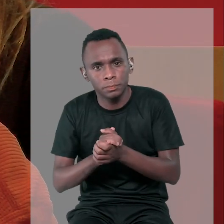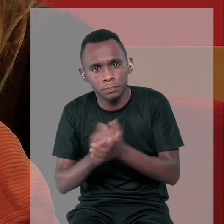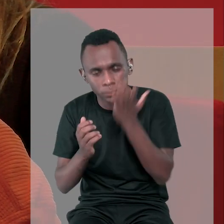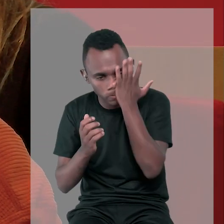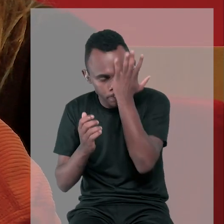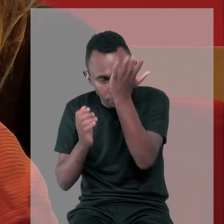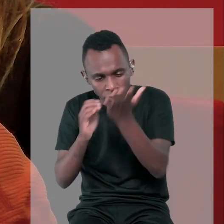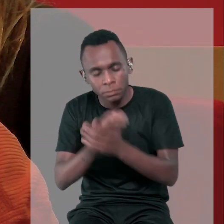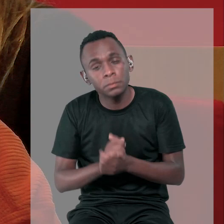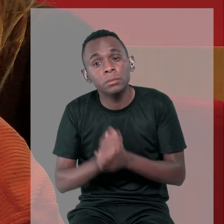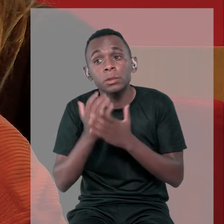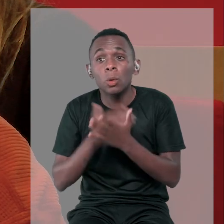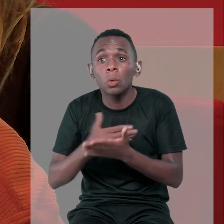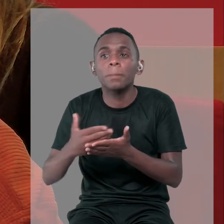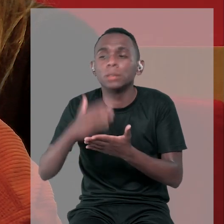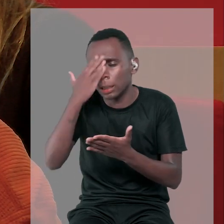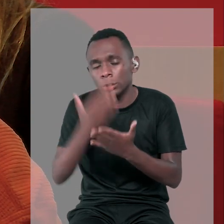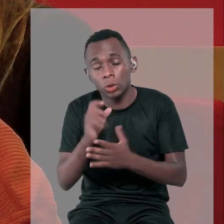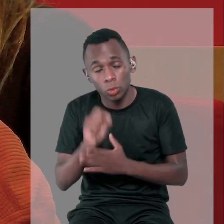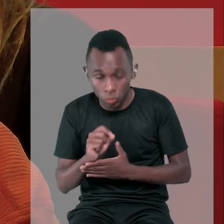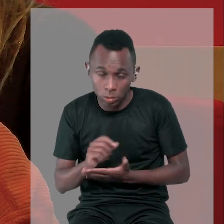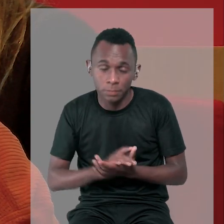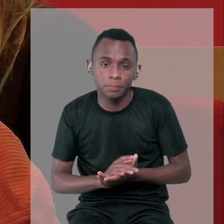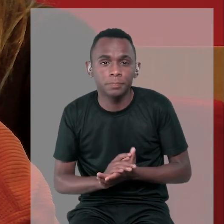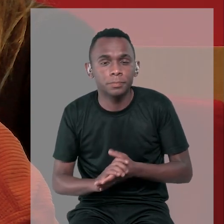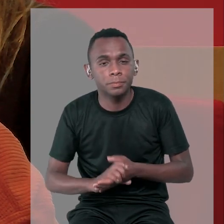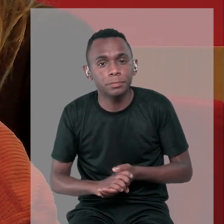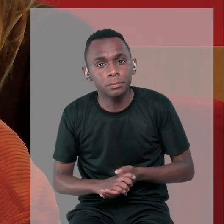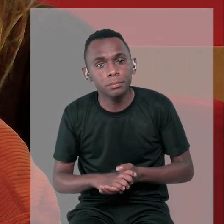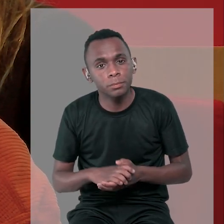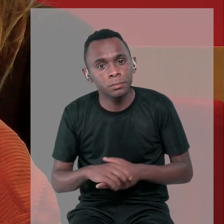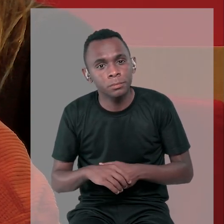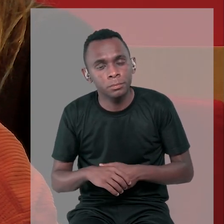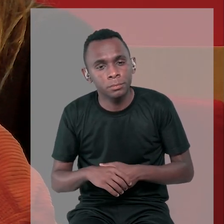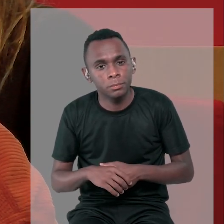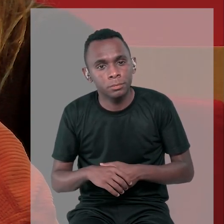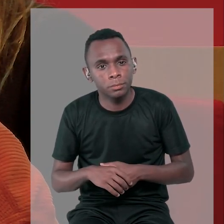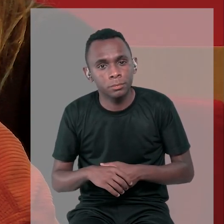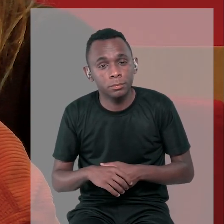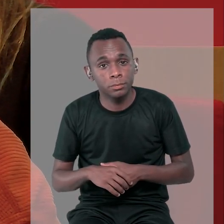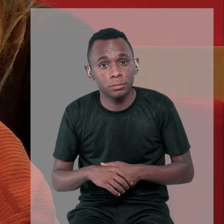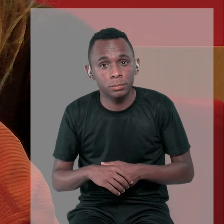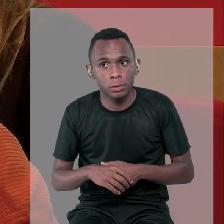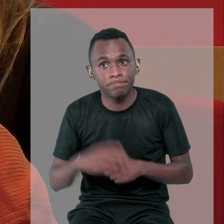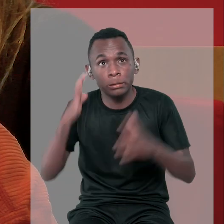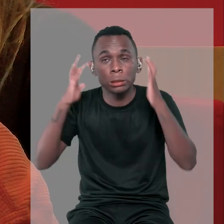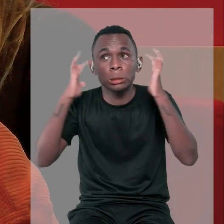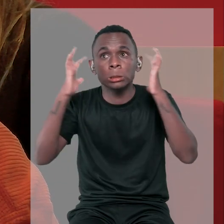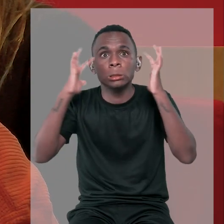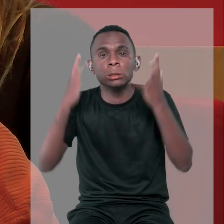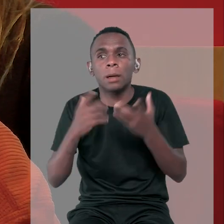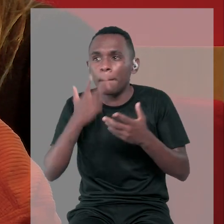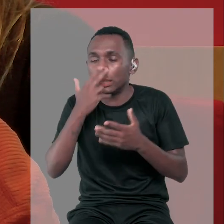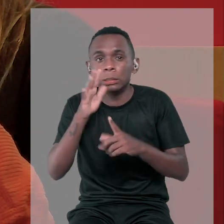uma tese de que esse excesso de distopia estava atrapalhando o mundo. Mas eu